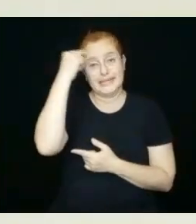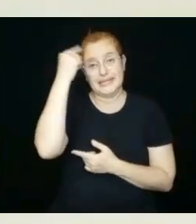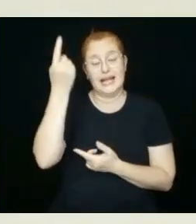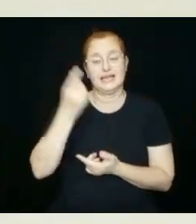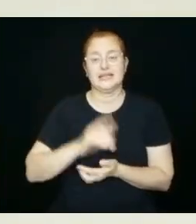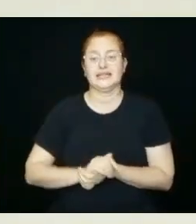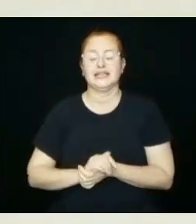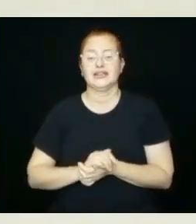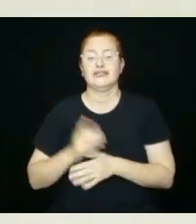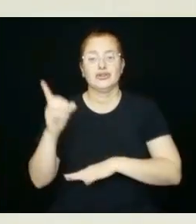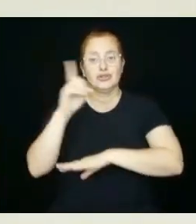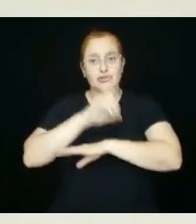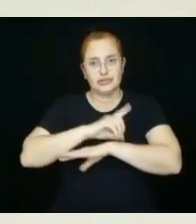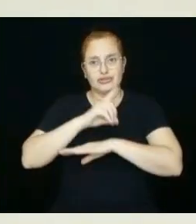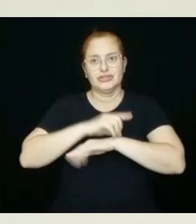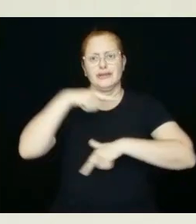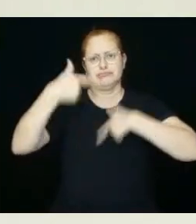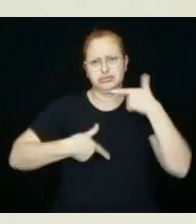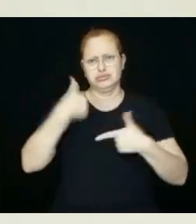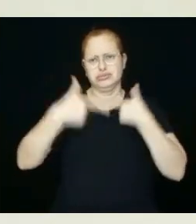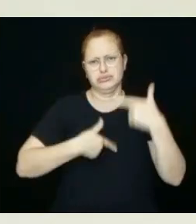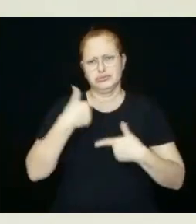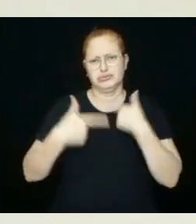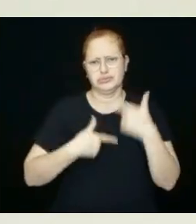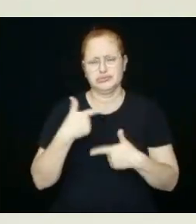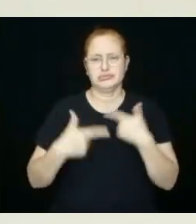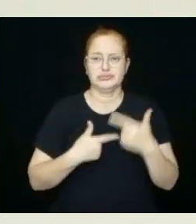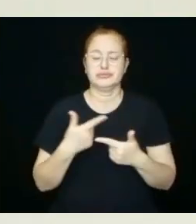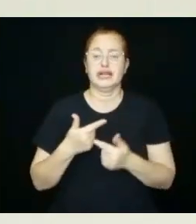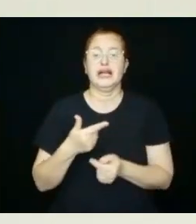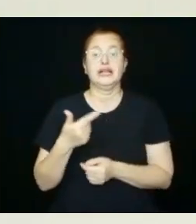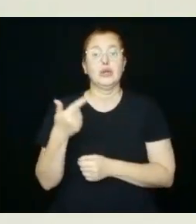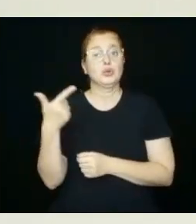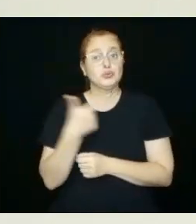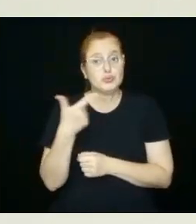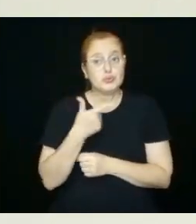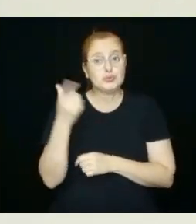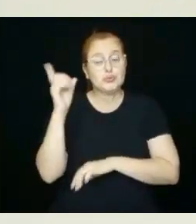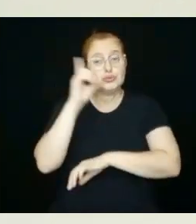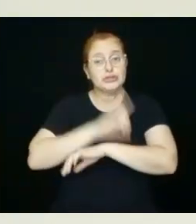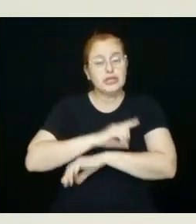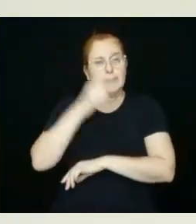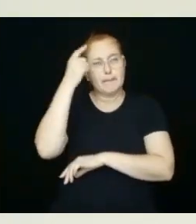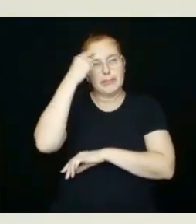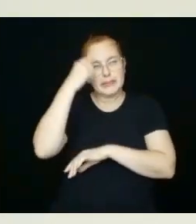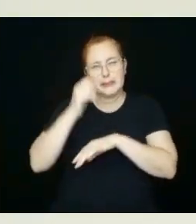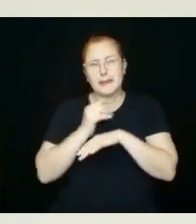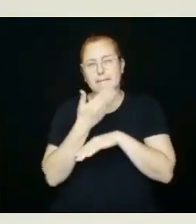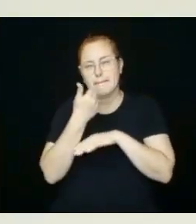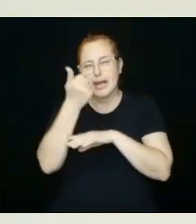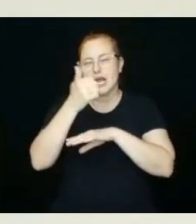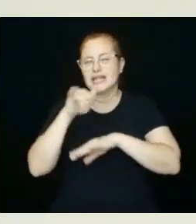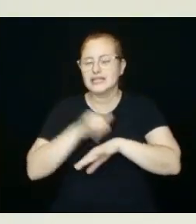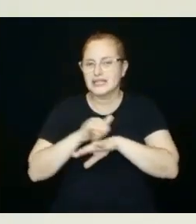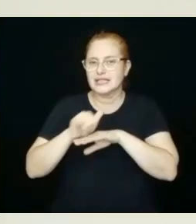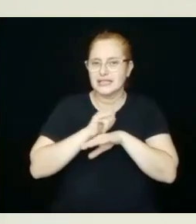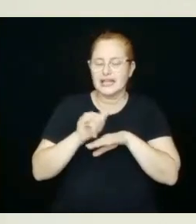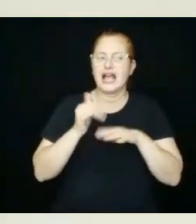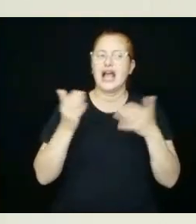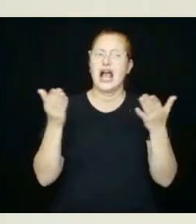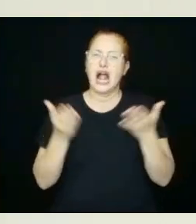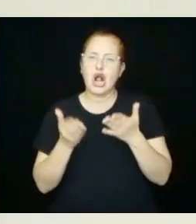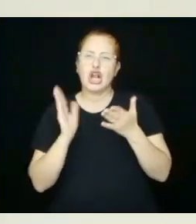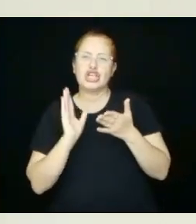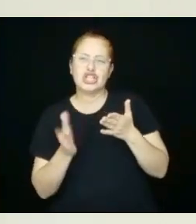encher. Aí foi um dia que rendeu bastante. Aí sim, o segundo dia já comecei a pensar melhor uma estratégia de, eu tenho isso daí, para onde